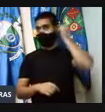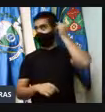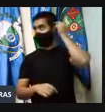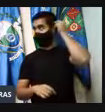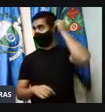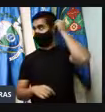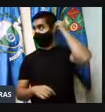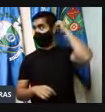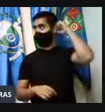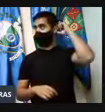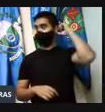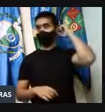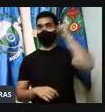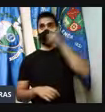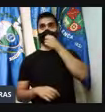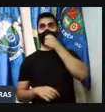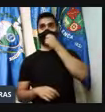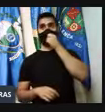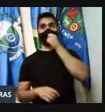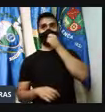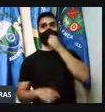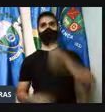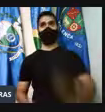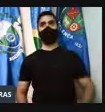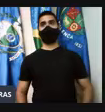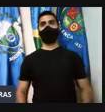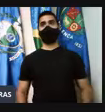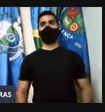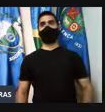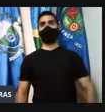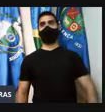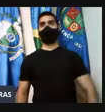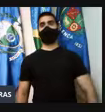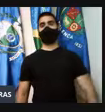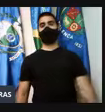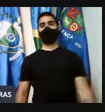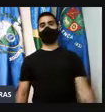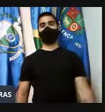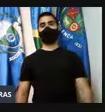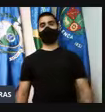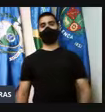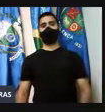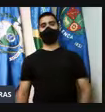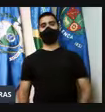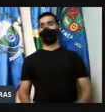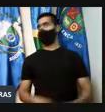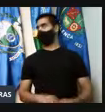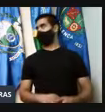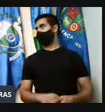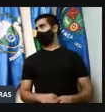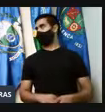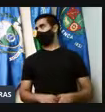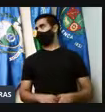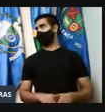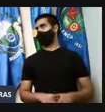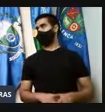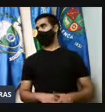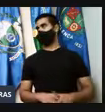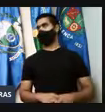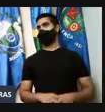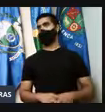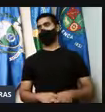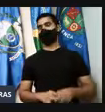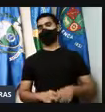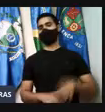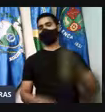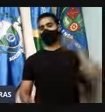às vésperas da eleição, um decreto que não se levou em conta que havia aumento de contato, né, ia se expandir o horário, presidente,